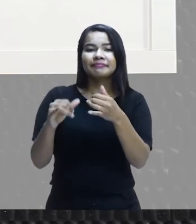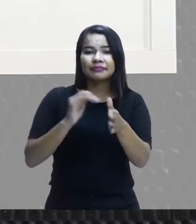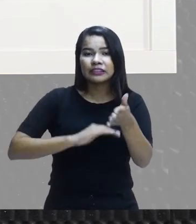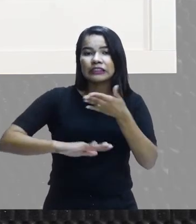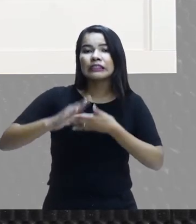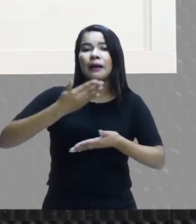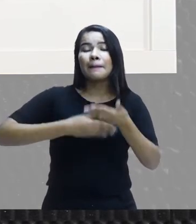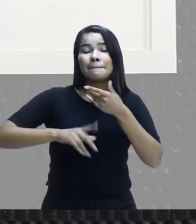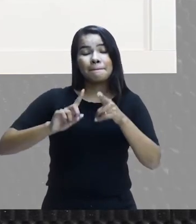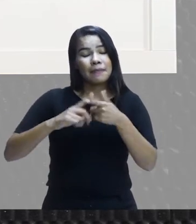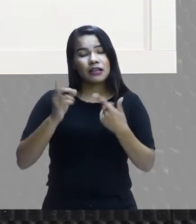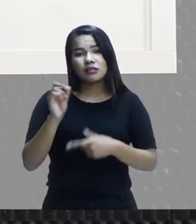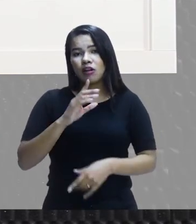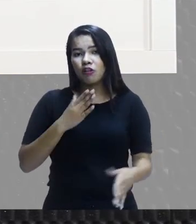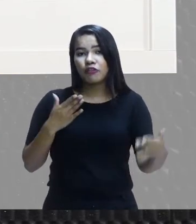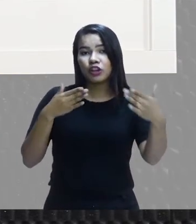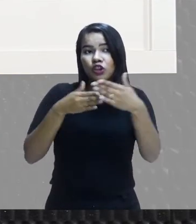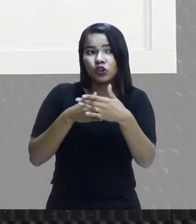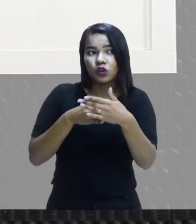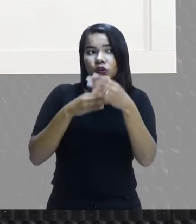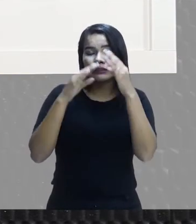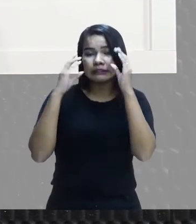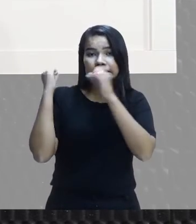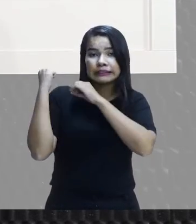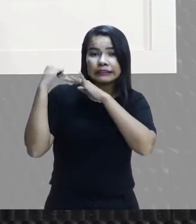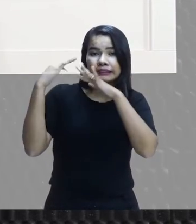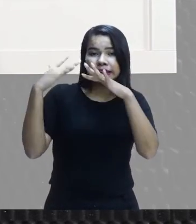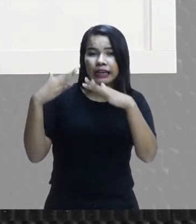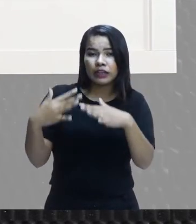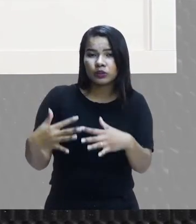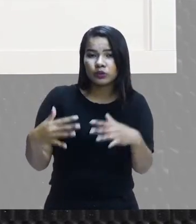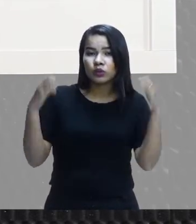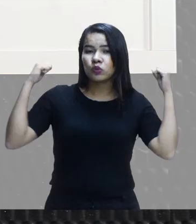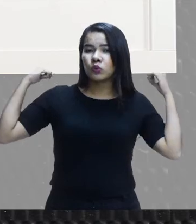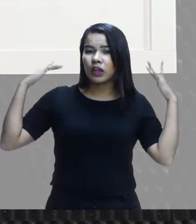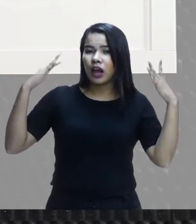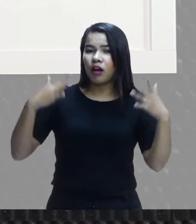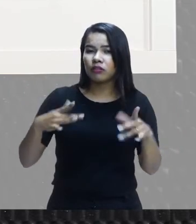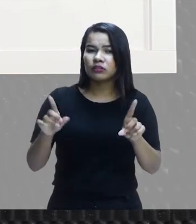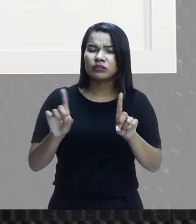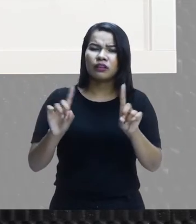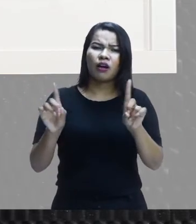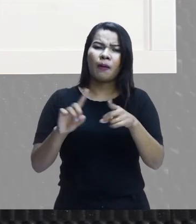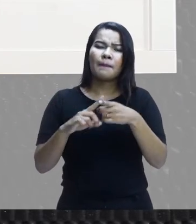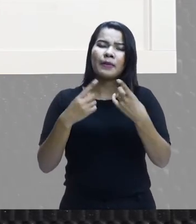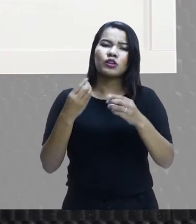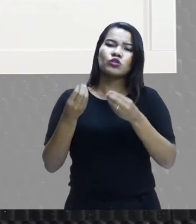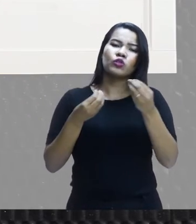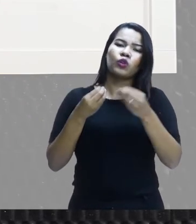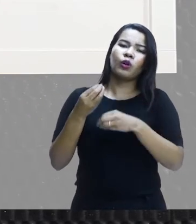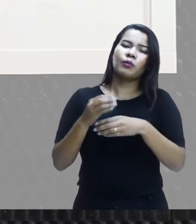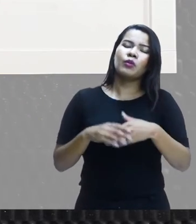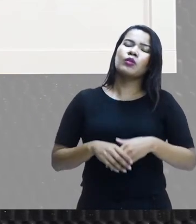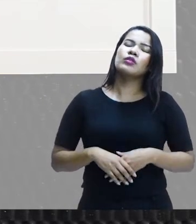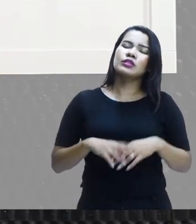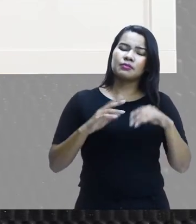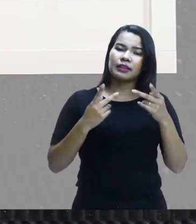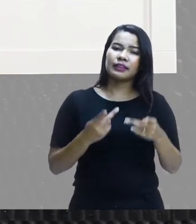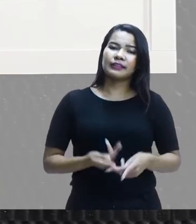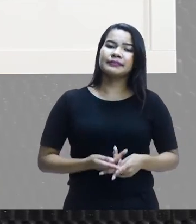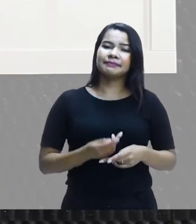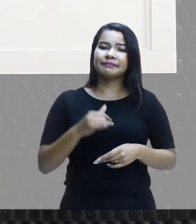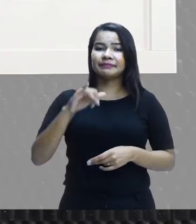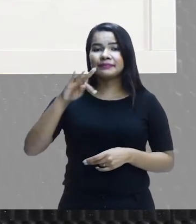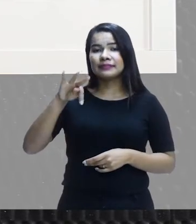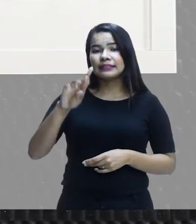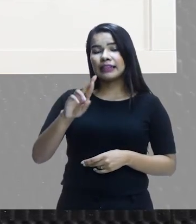vetor natural. Elas são um vetor, mas como hospedeiro intermediário. João Pedro, o que é um vetor natural? É quem carrega o